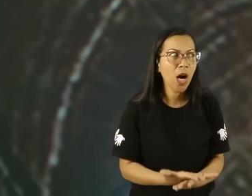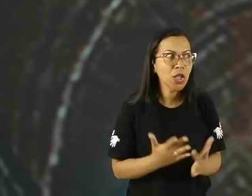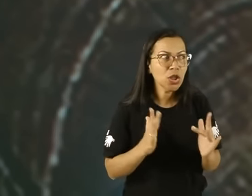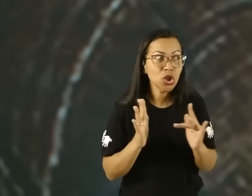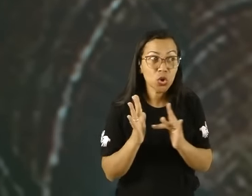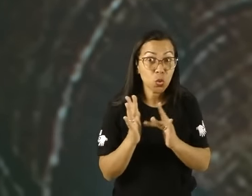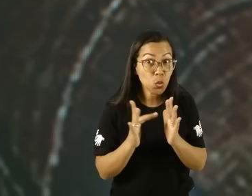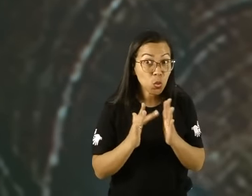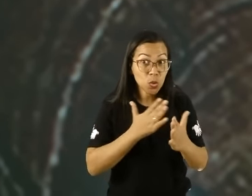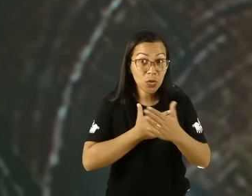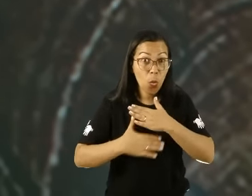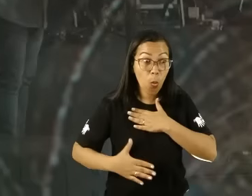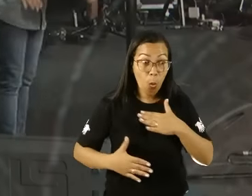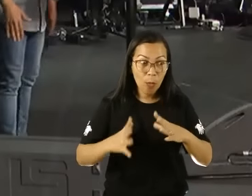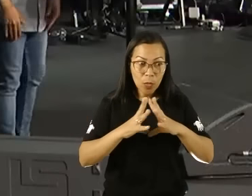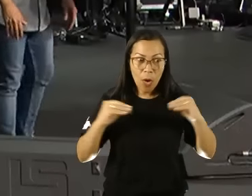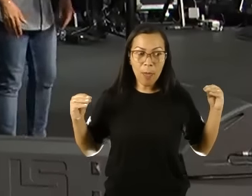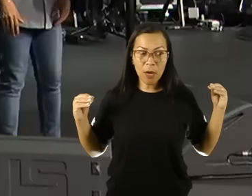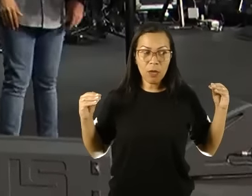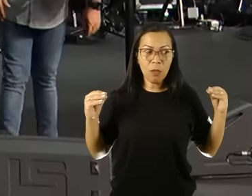chega, para mim basta.